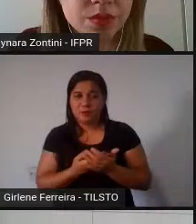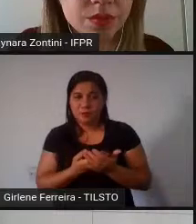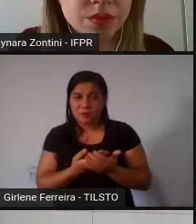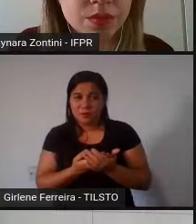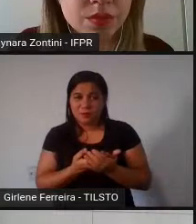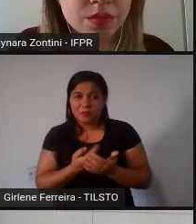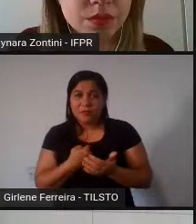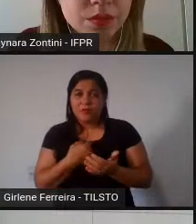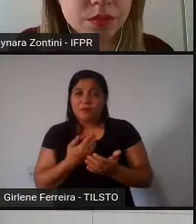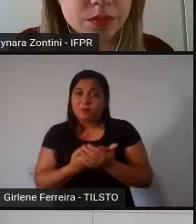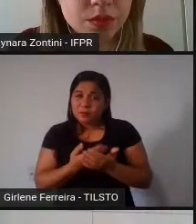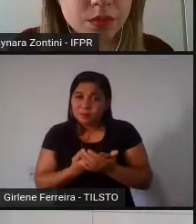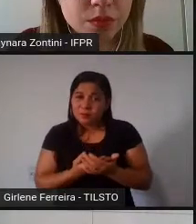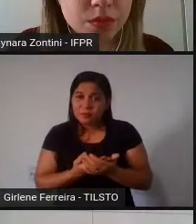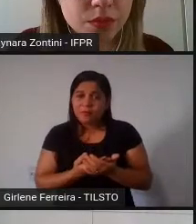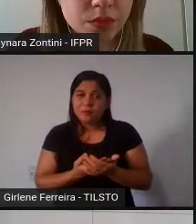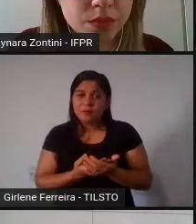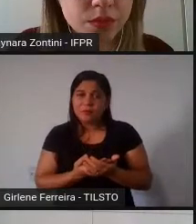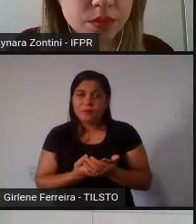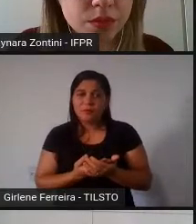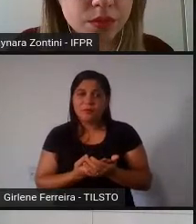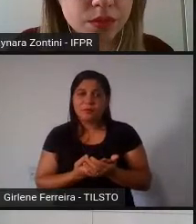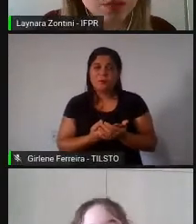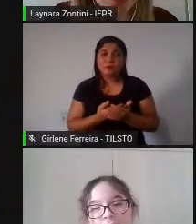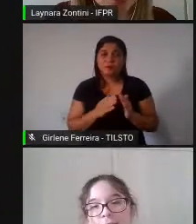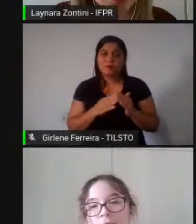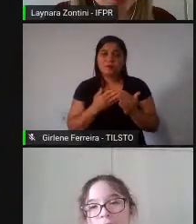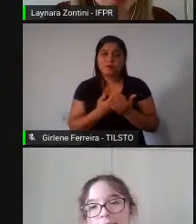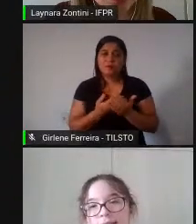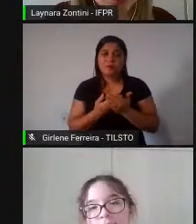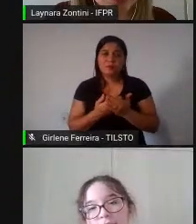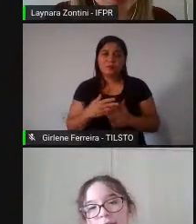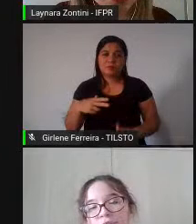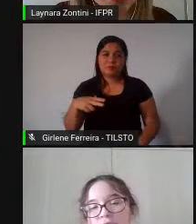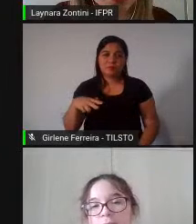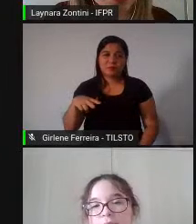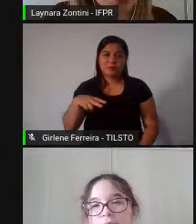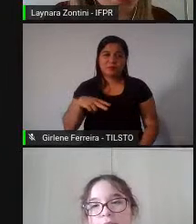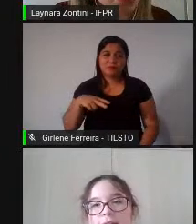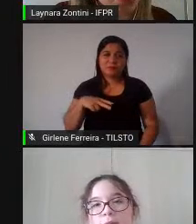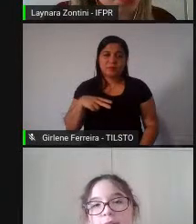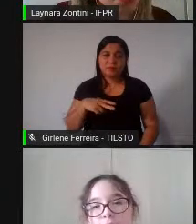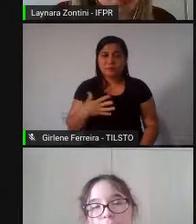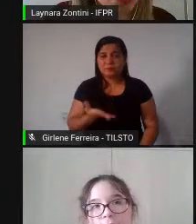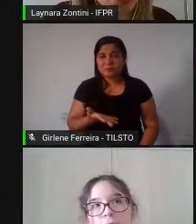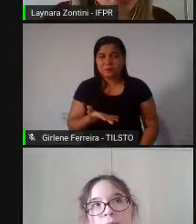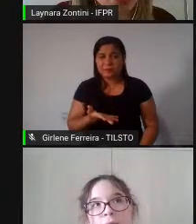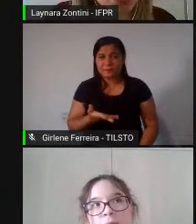eu estudo, né, atualmente em uma escola privada, mas, assim, então, digamos,